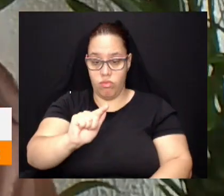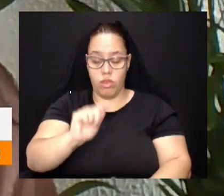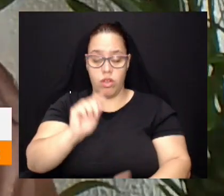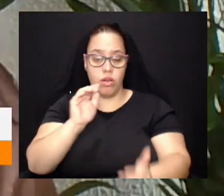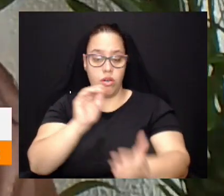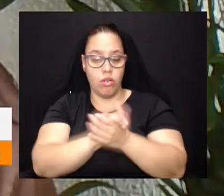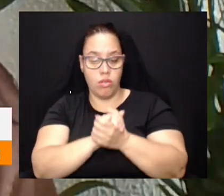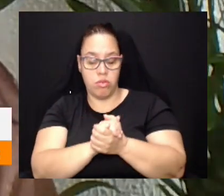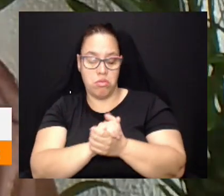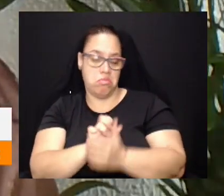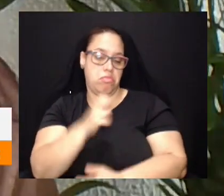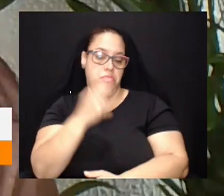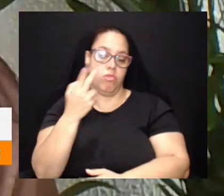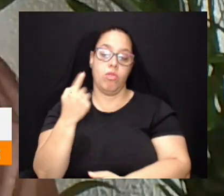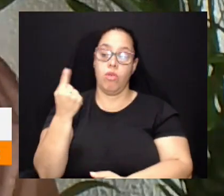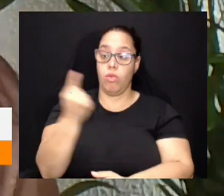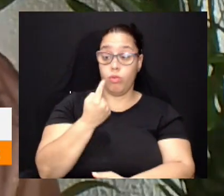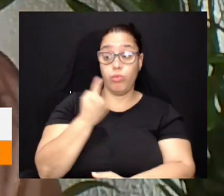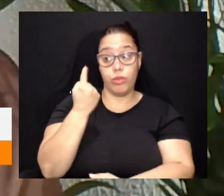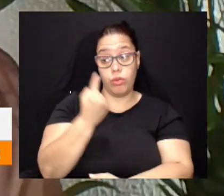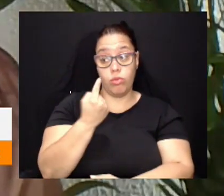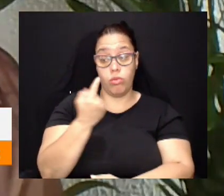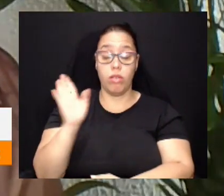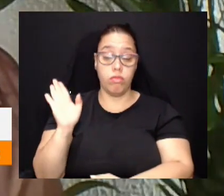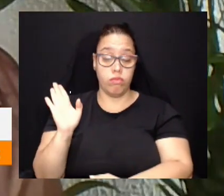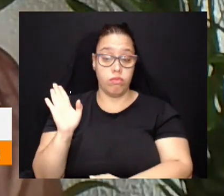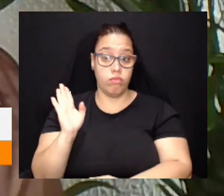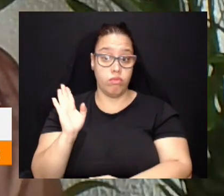seja individualmente. Então,